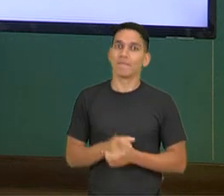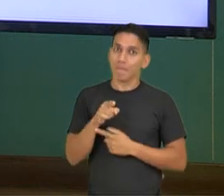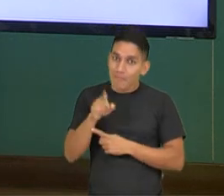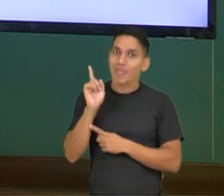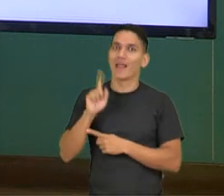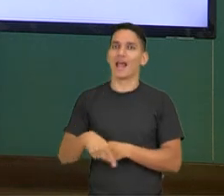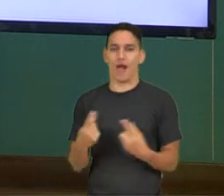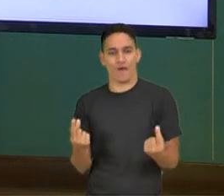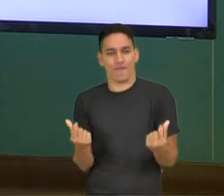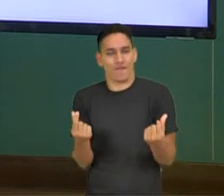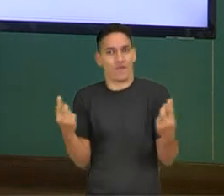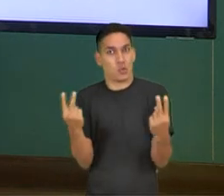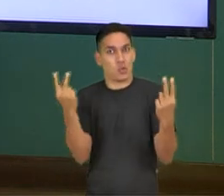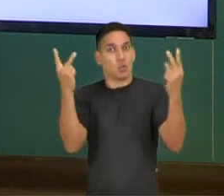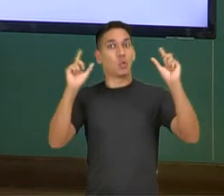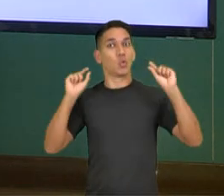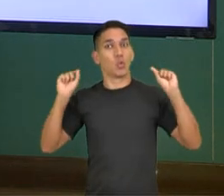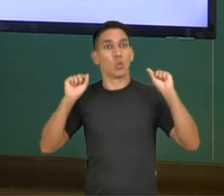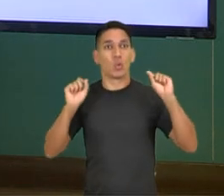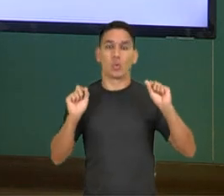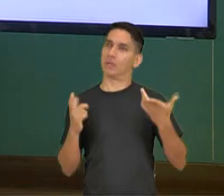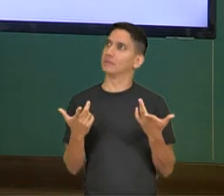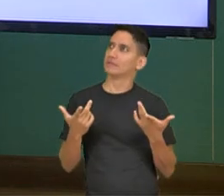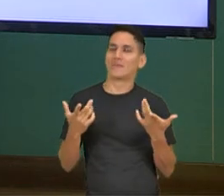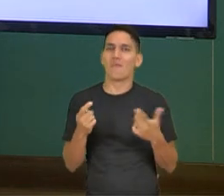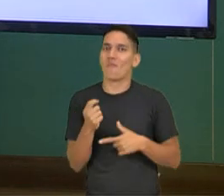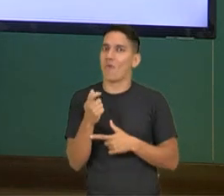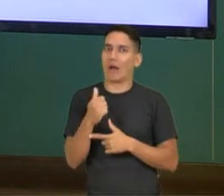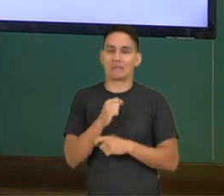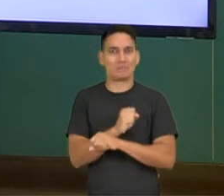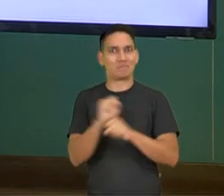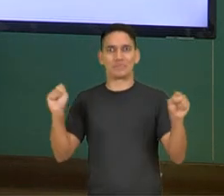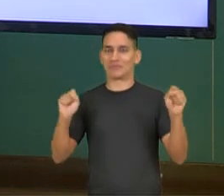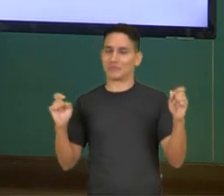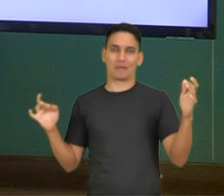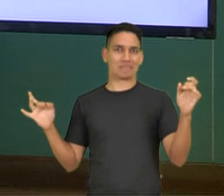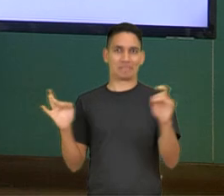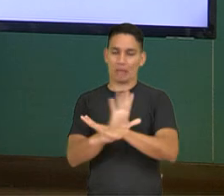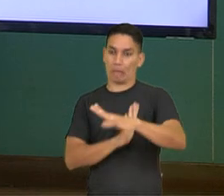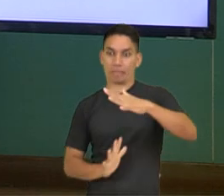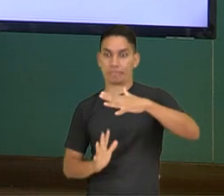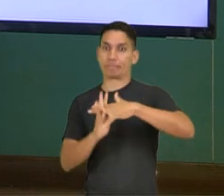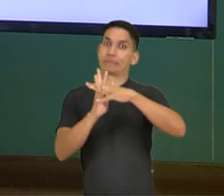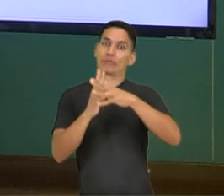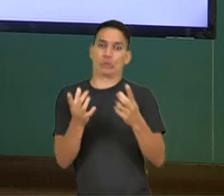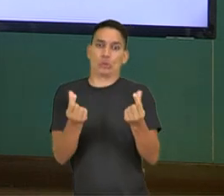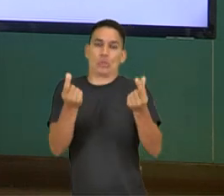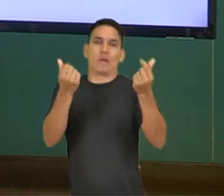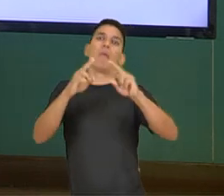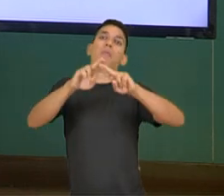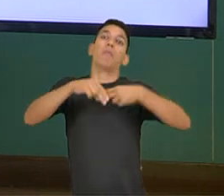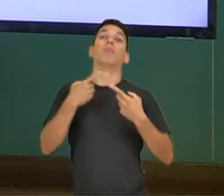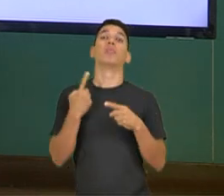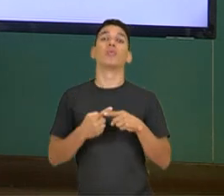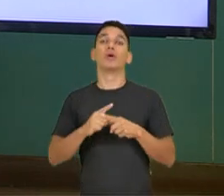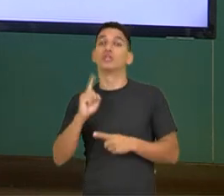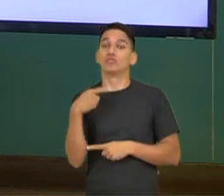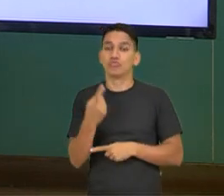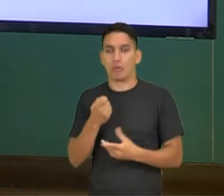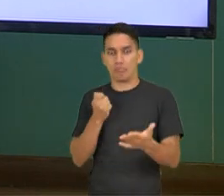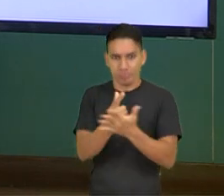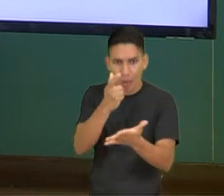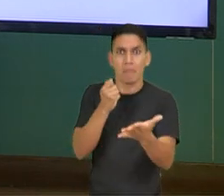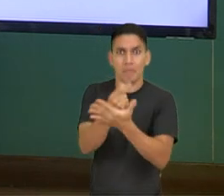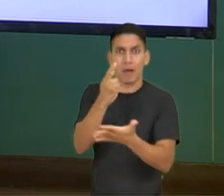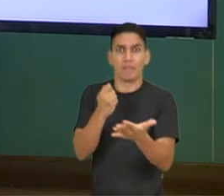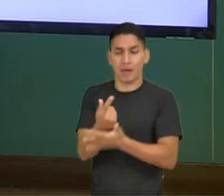que sem quantificação por nós. Exatamente porque nós damos demais este valor